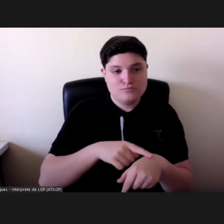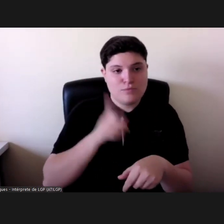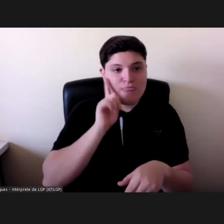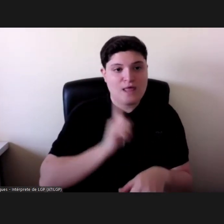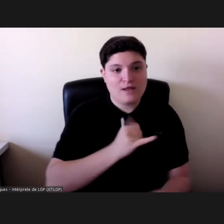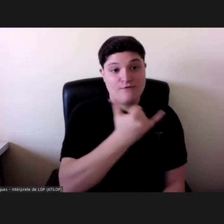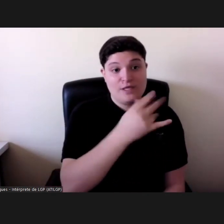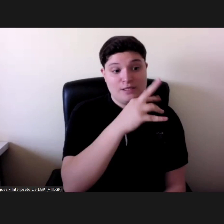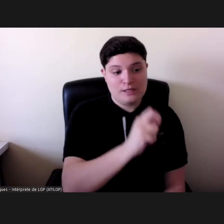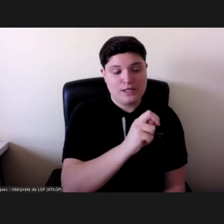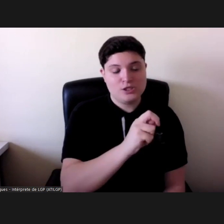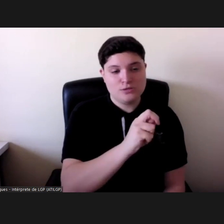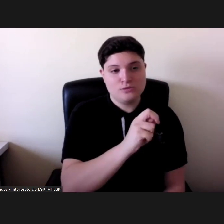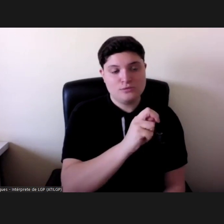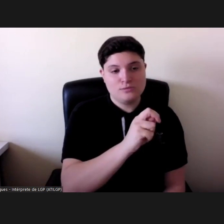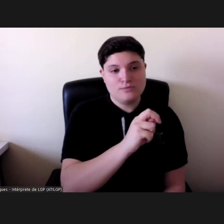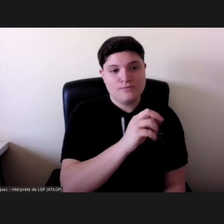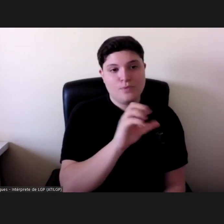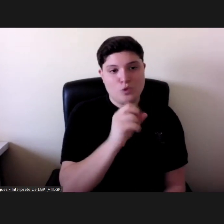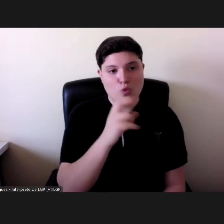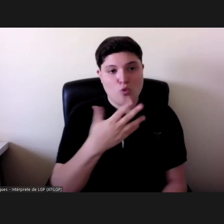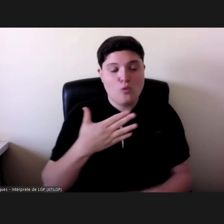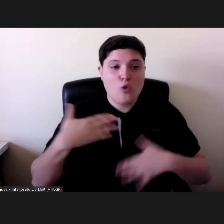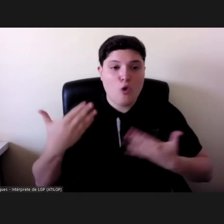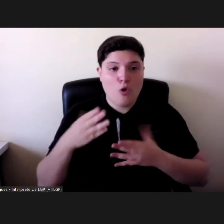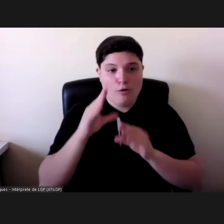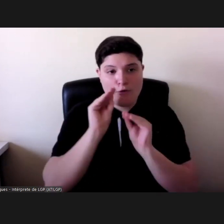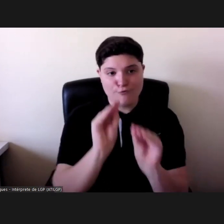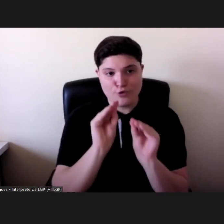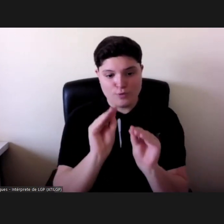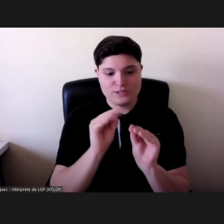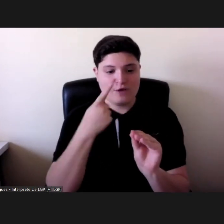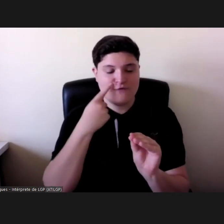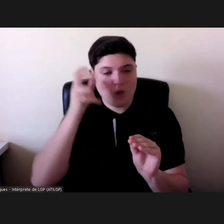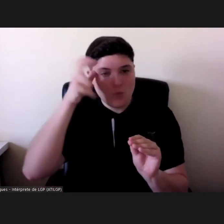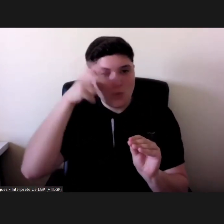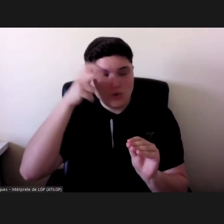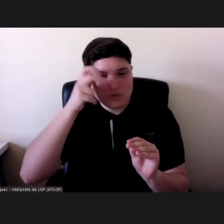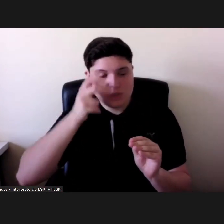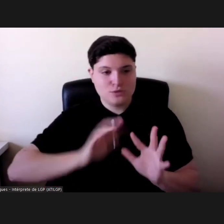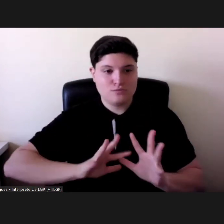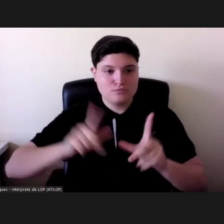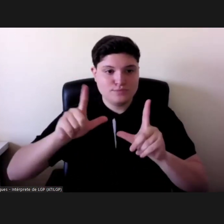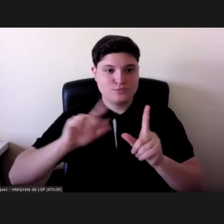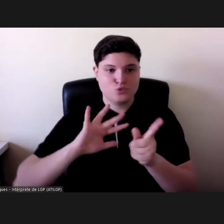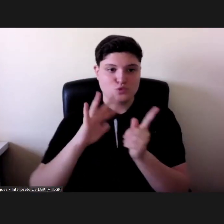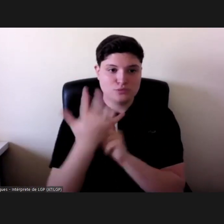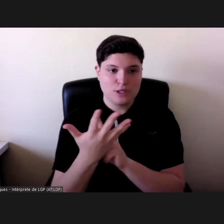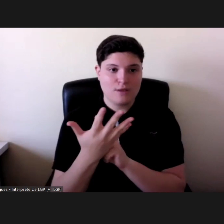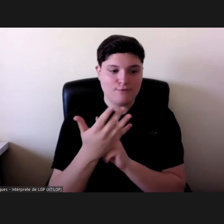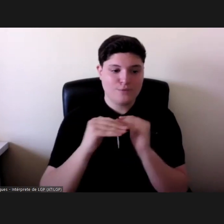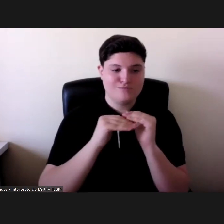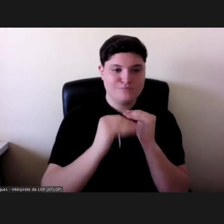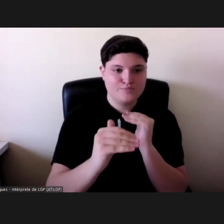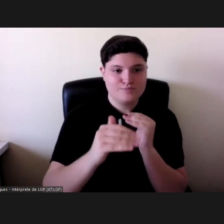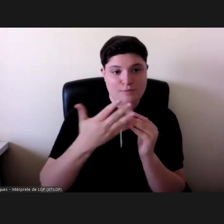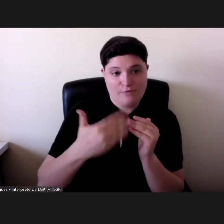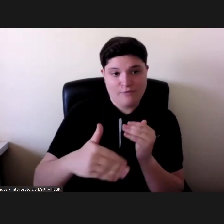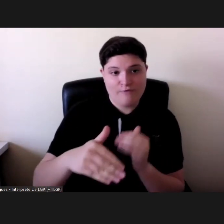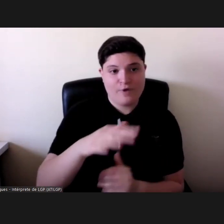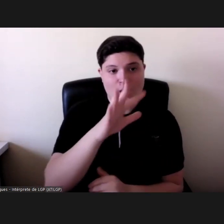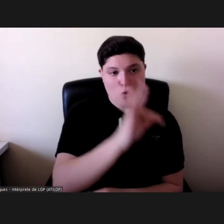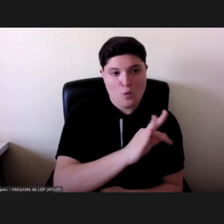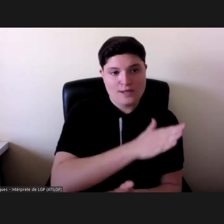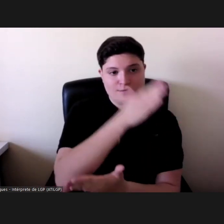mais eficiente, injetando na rede da comunidade quando produz em excesso e